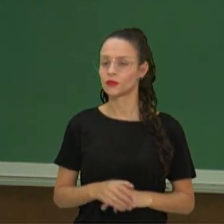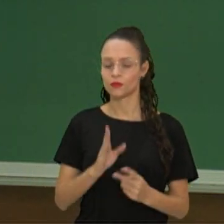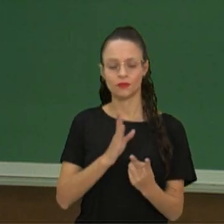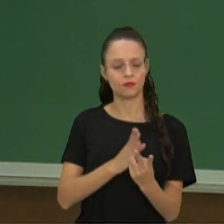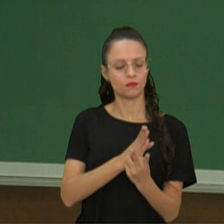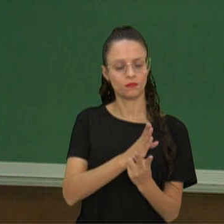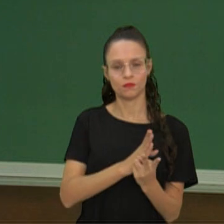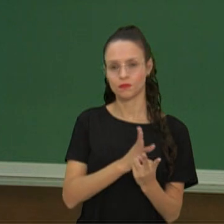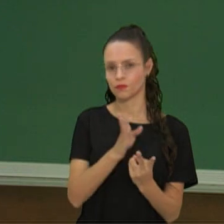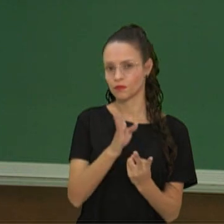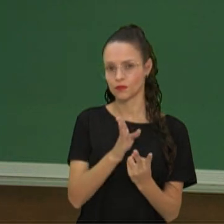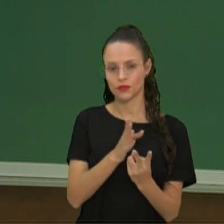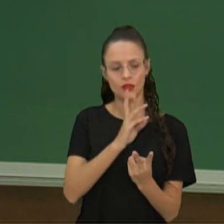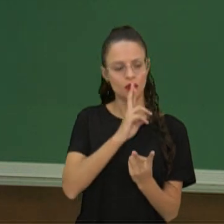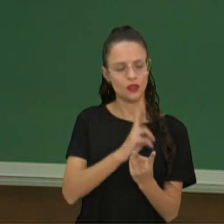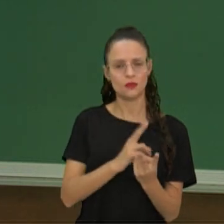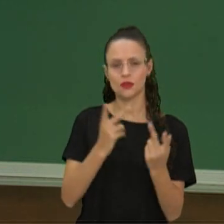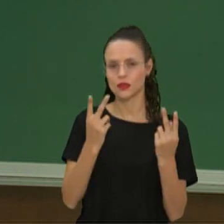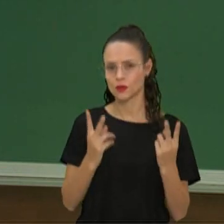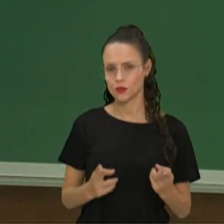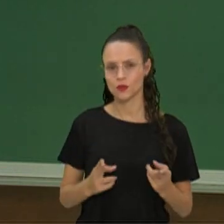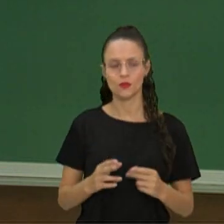distributiva, ou você usa o produto notável.